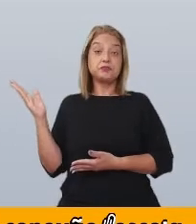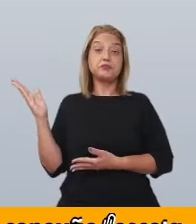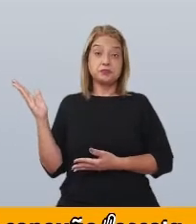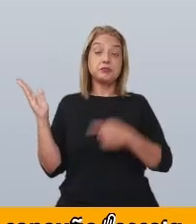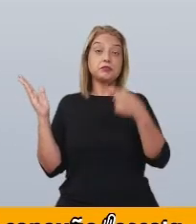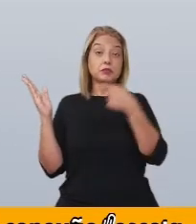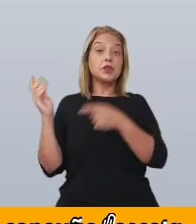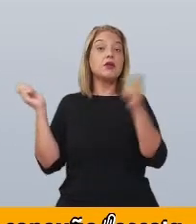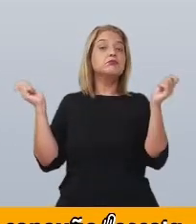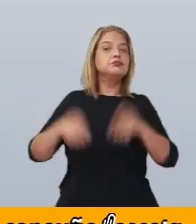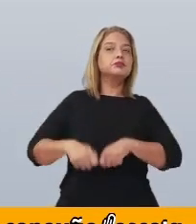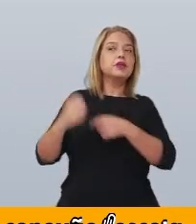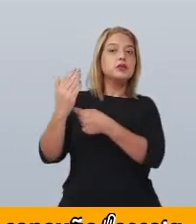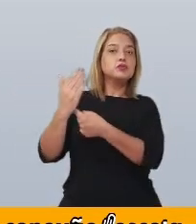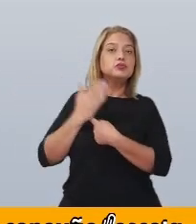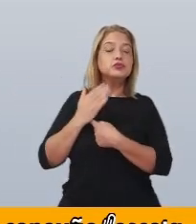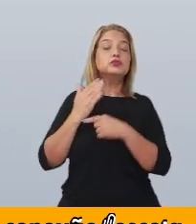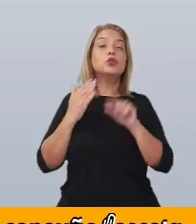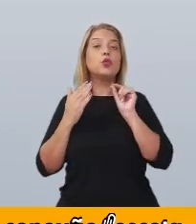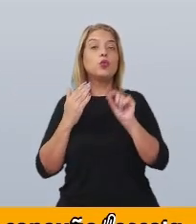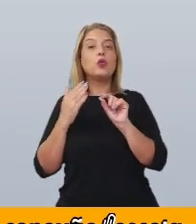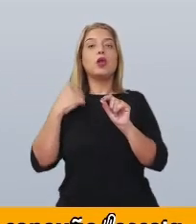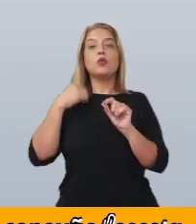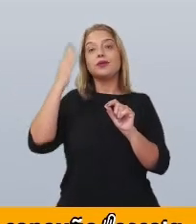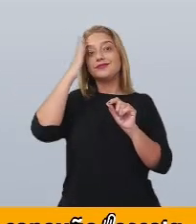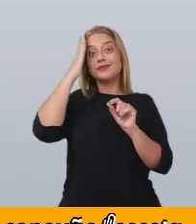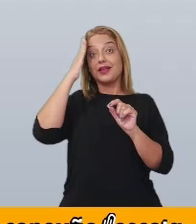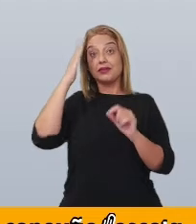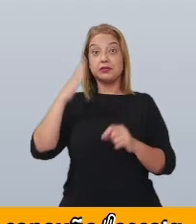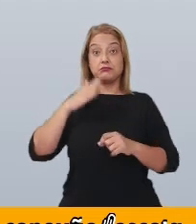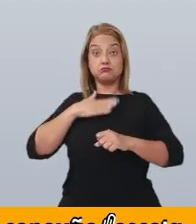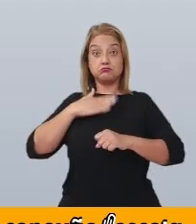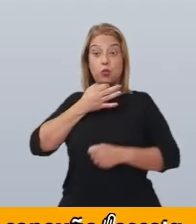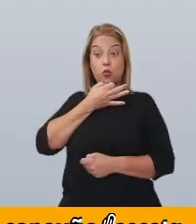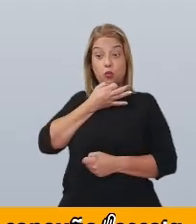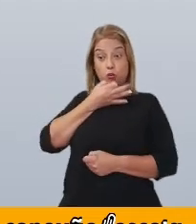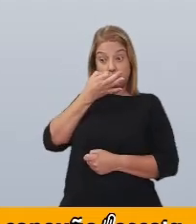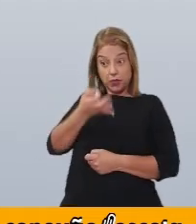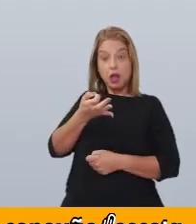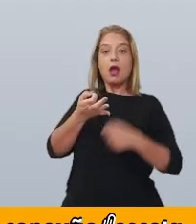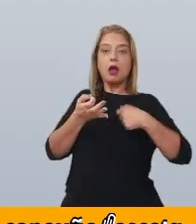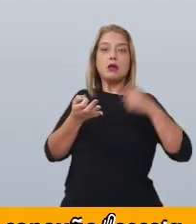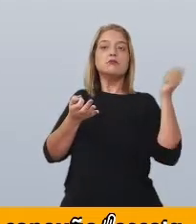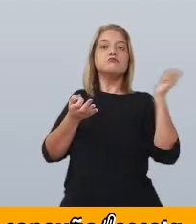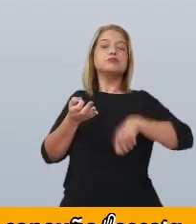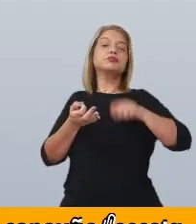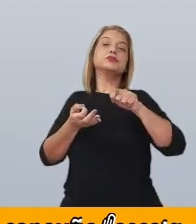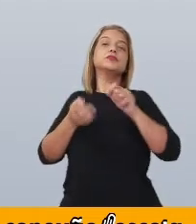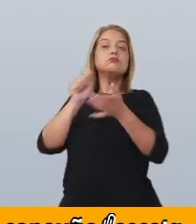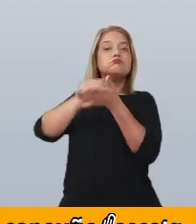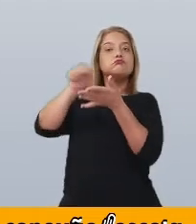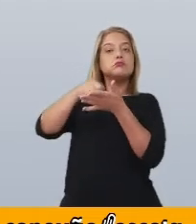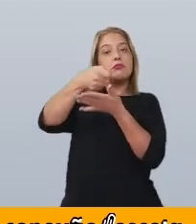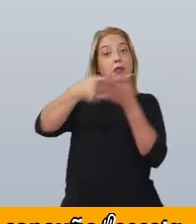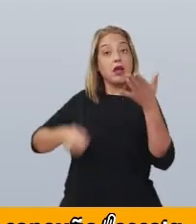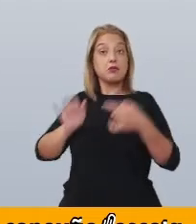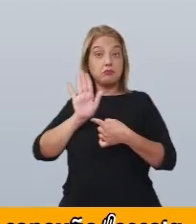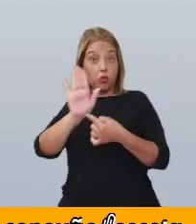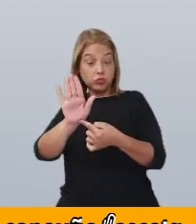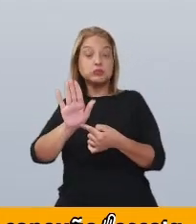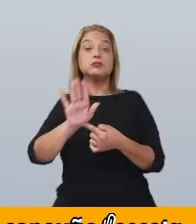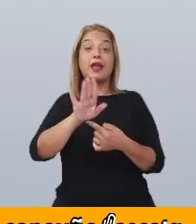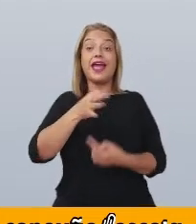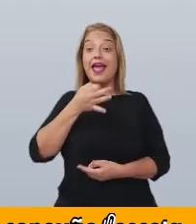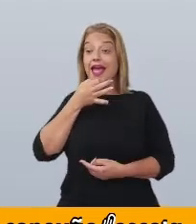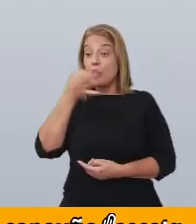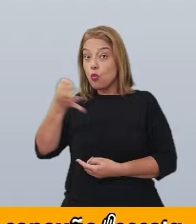dão condições para sustentar o ponto de vista expresso no texto. O argumento é diferente